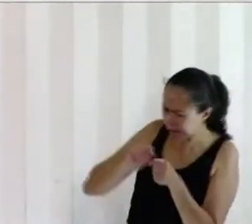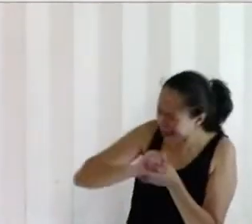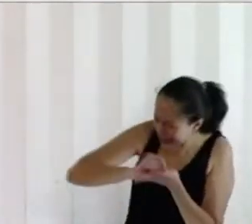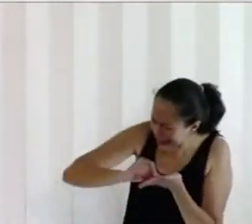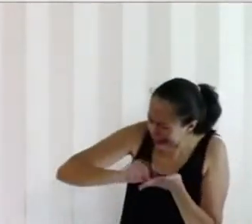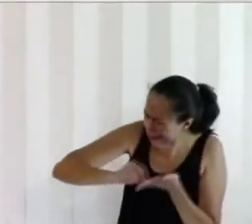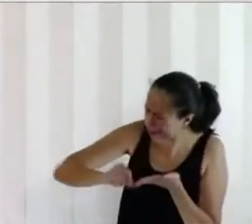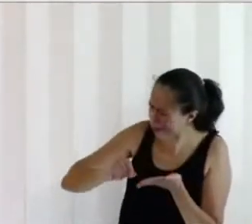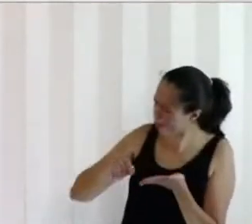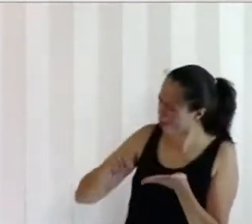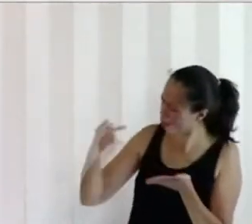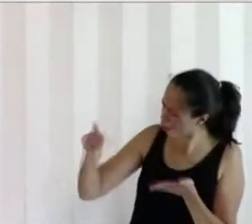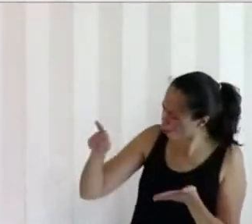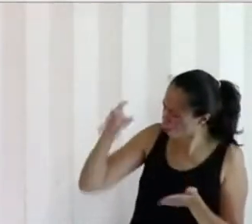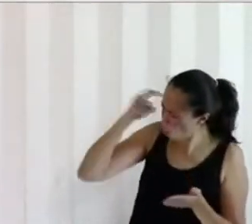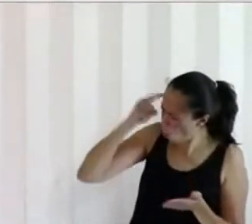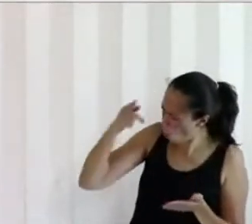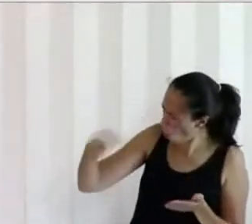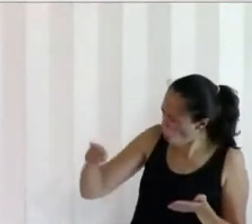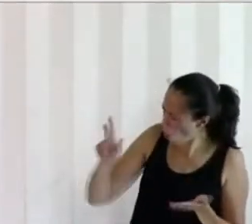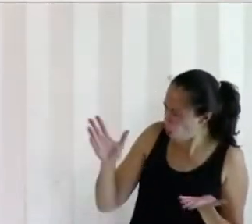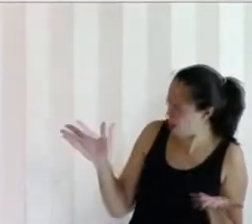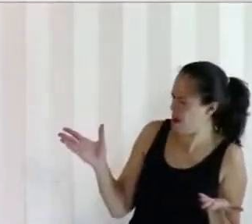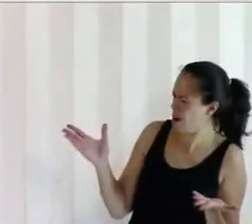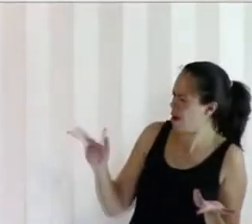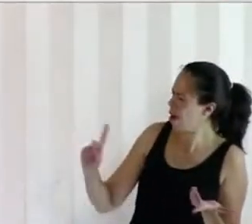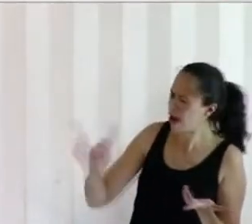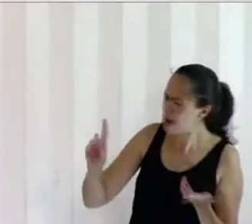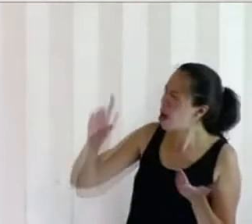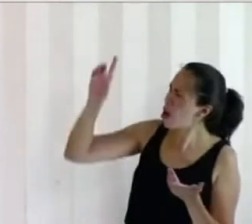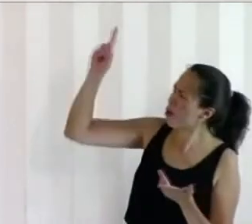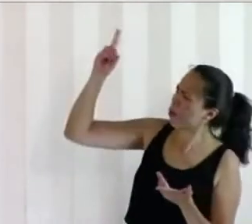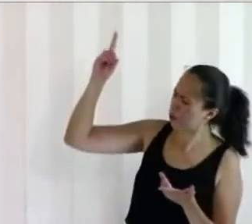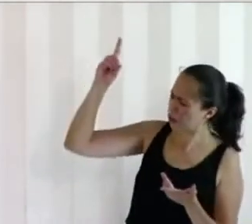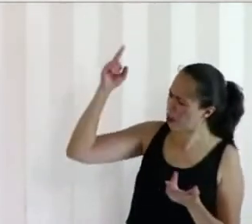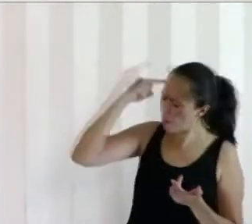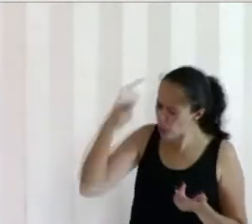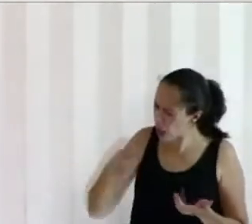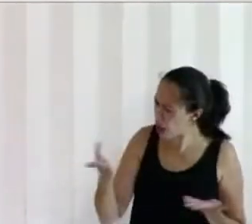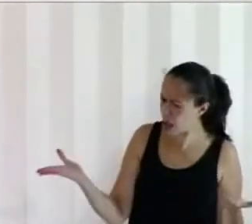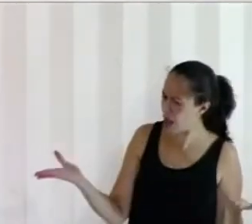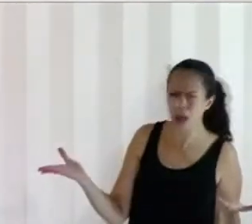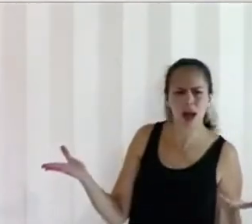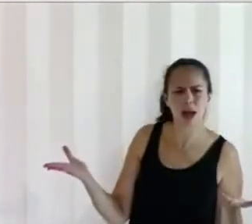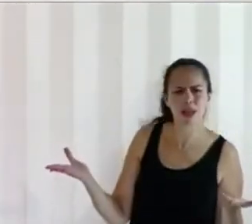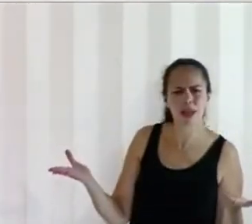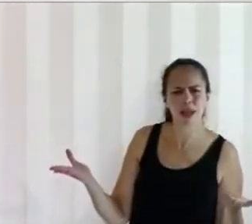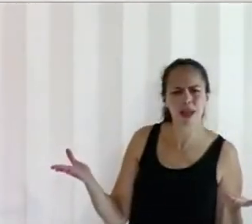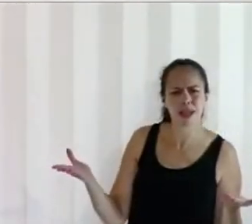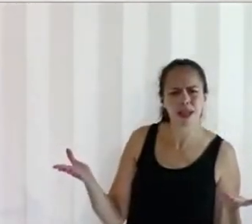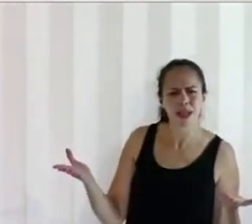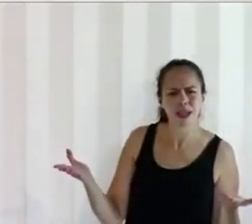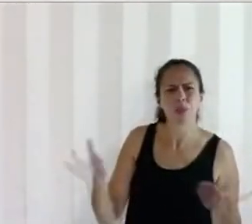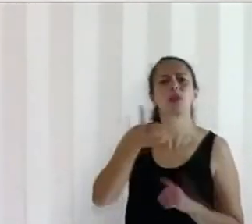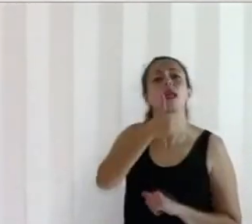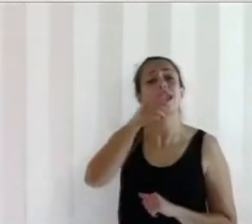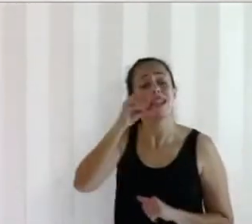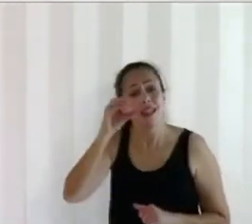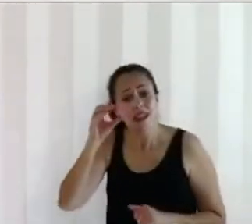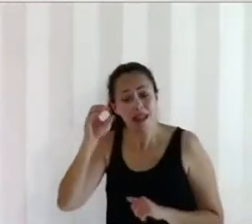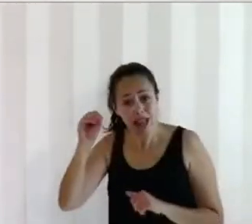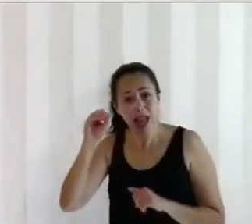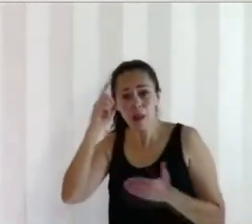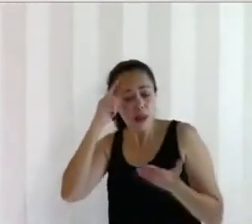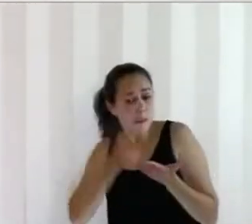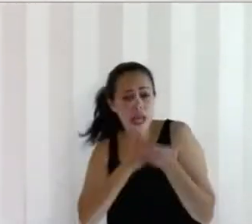chamado Mishnah dos judeus, porque o Senhor Jesus voltava ao princípio. O princípio era mais importante. O